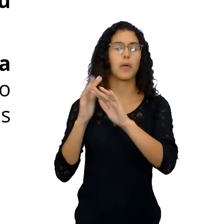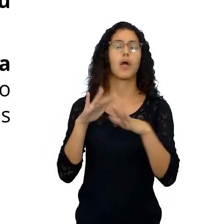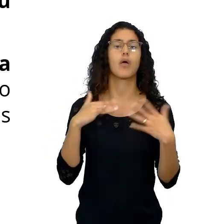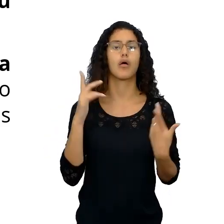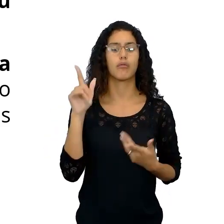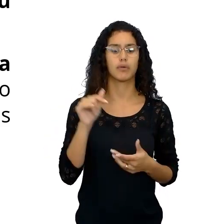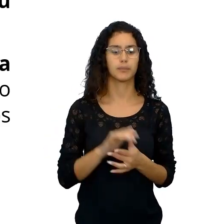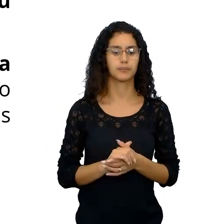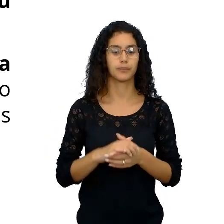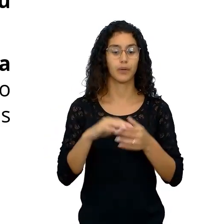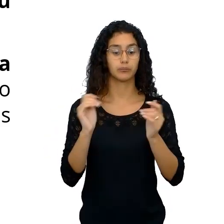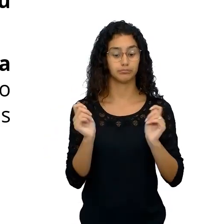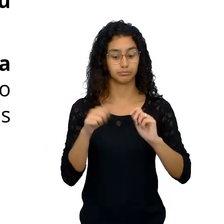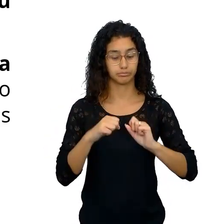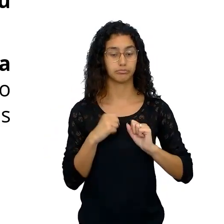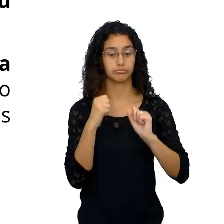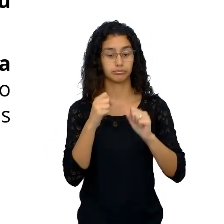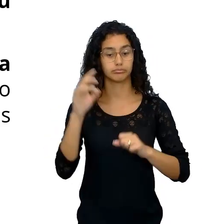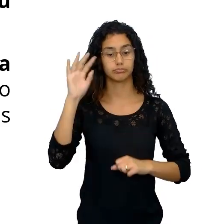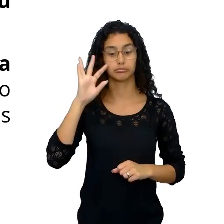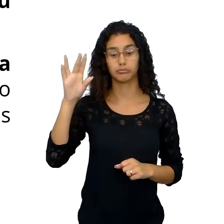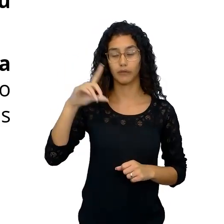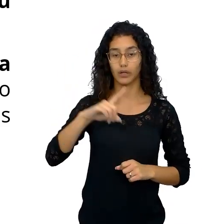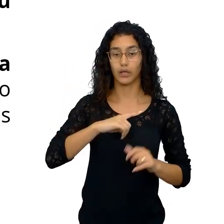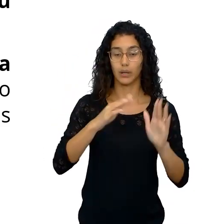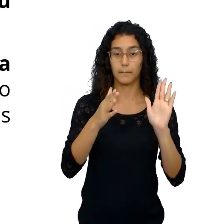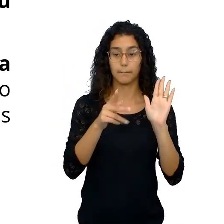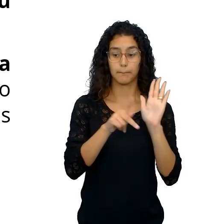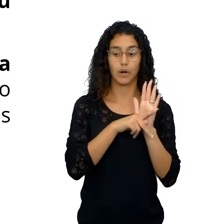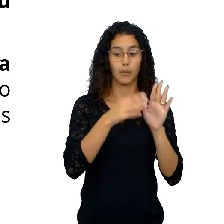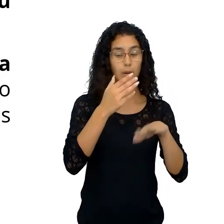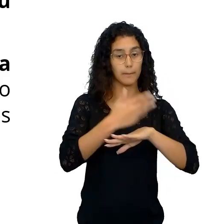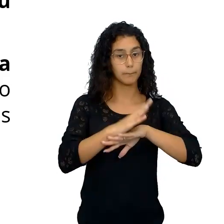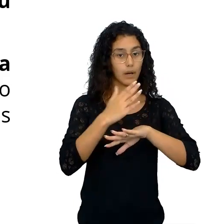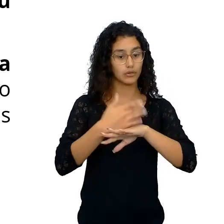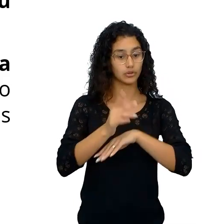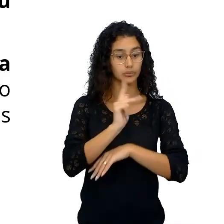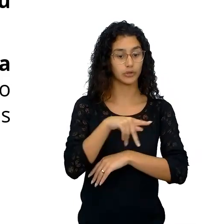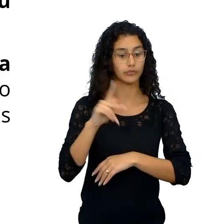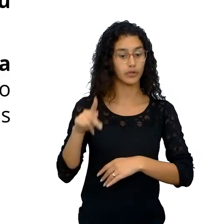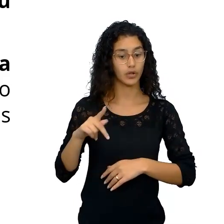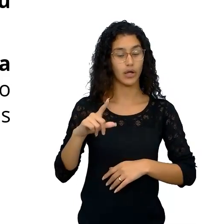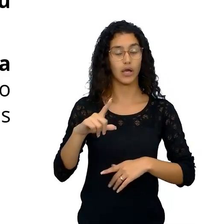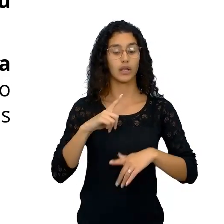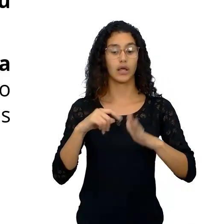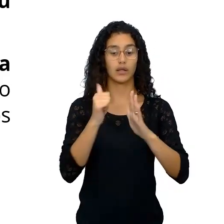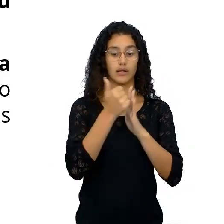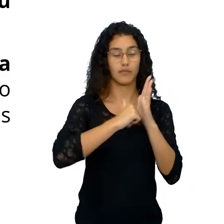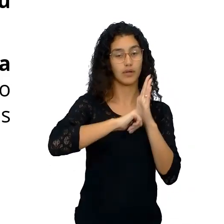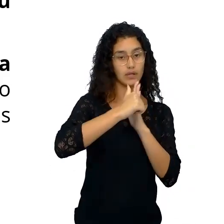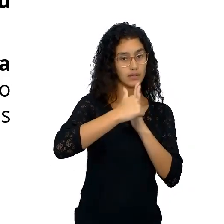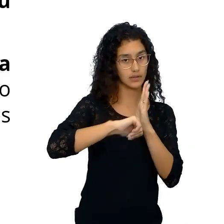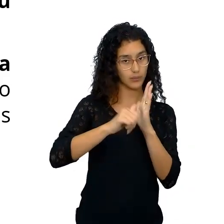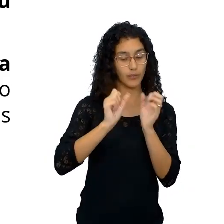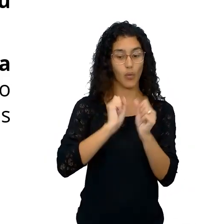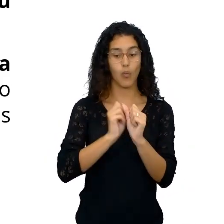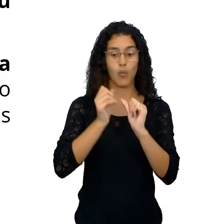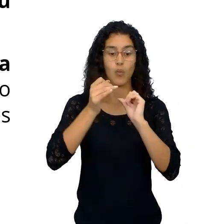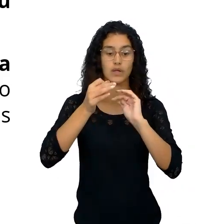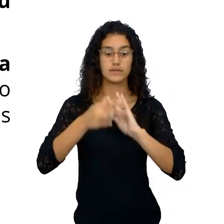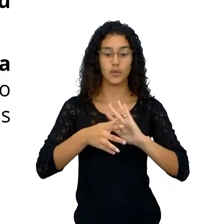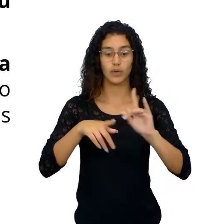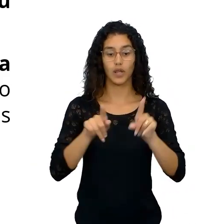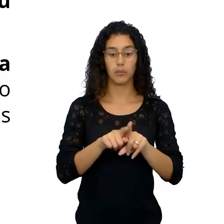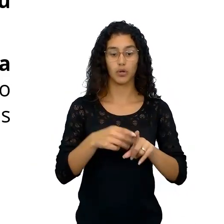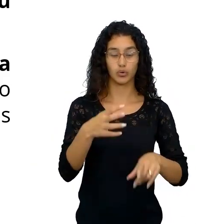Né? Potencializar a reflexão sobre a própria prática docente, através da avaliação de ações